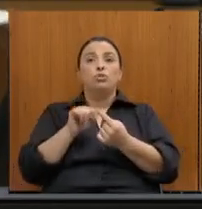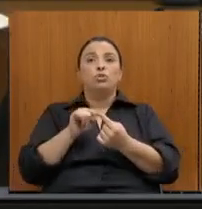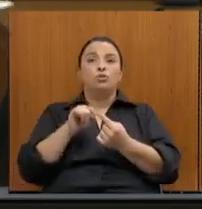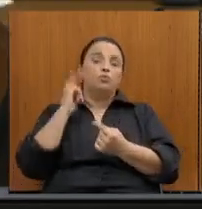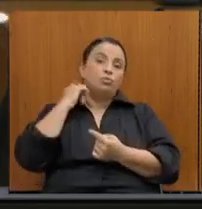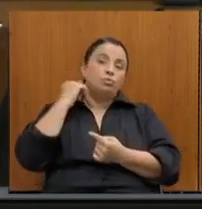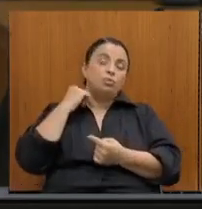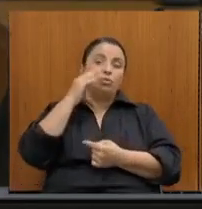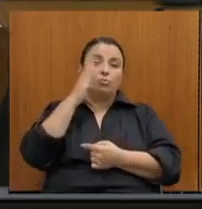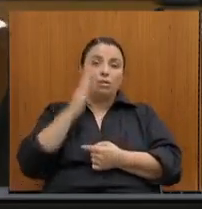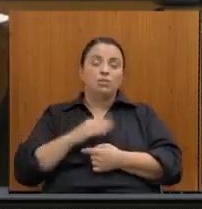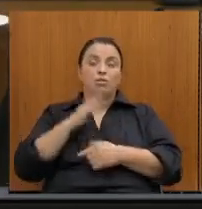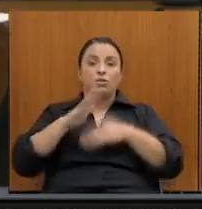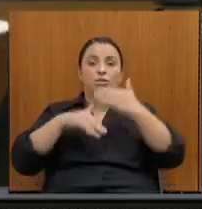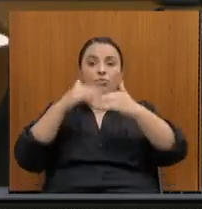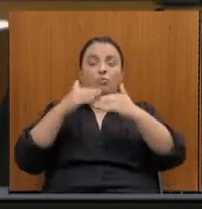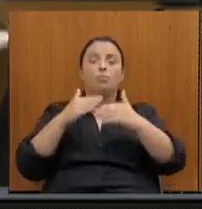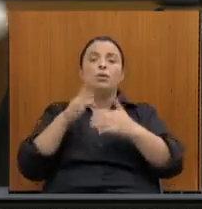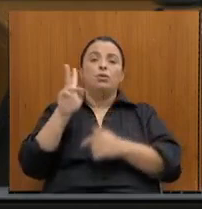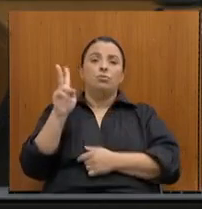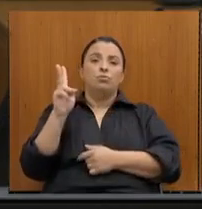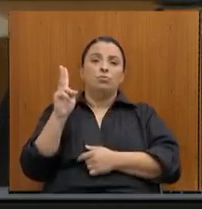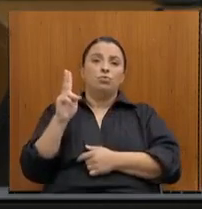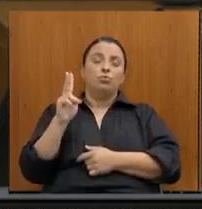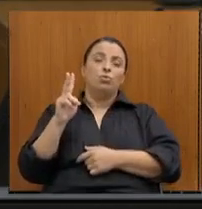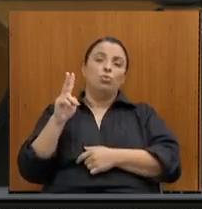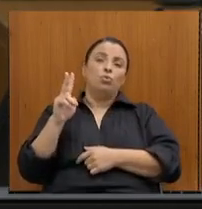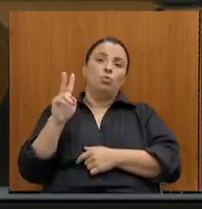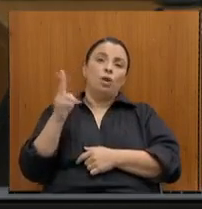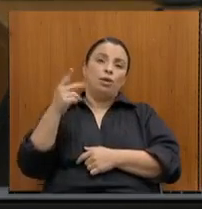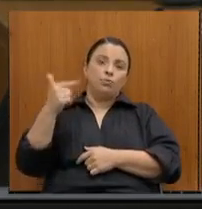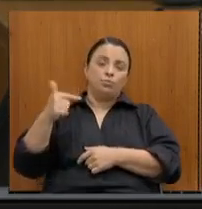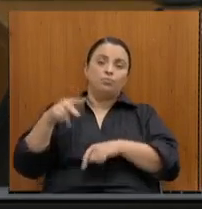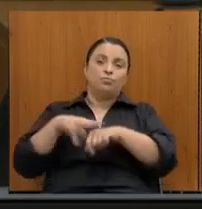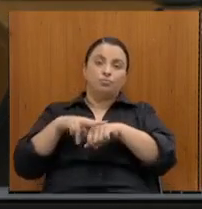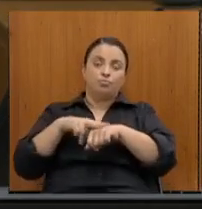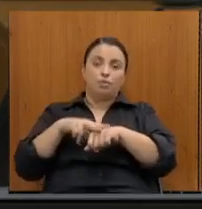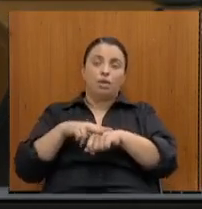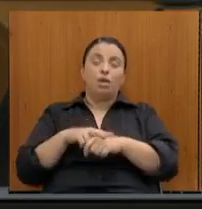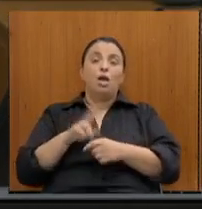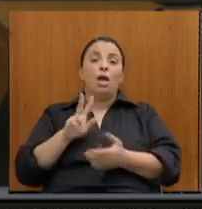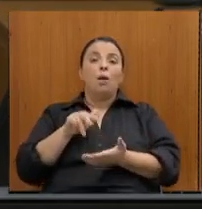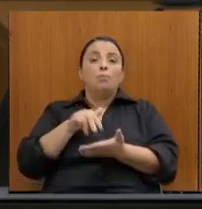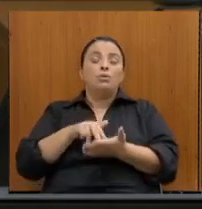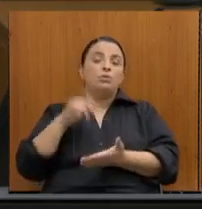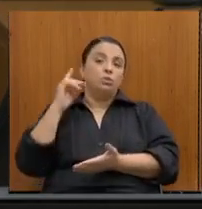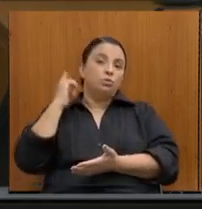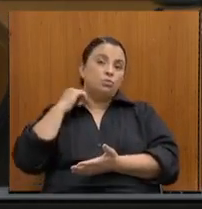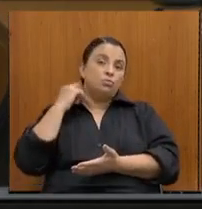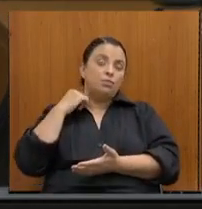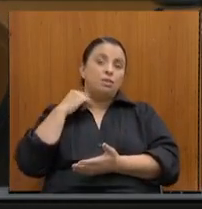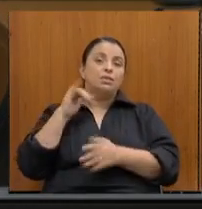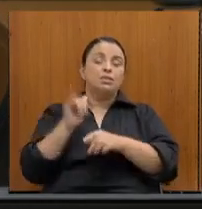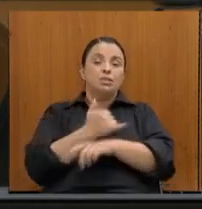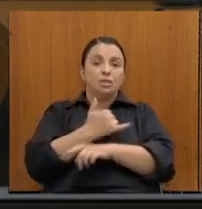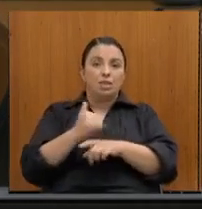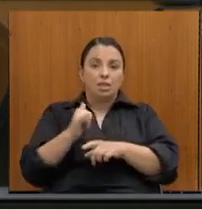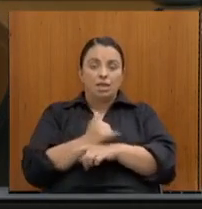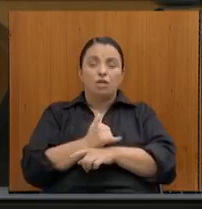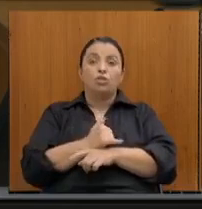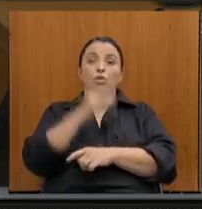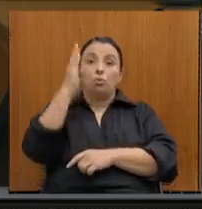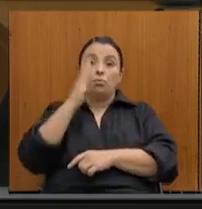desenvolvimento de hidrogênio Verde posicionamento estratégico de Minas e do Brasil é um mercado